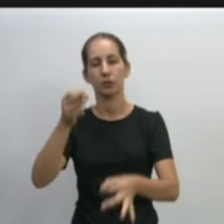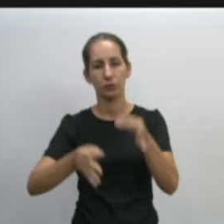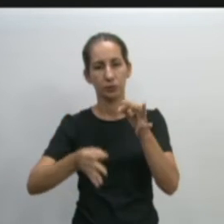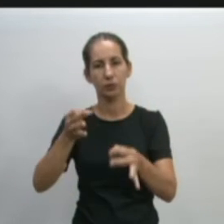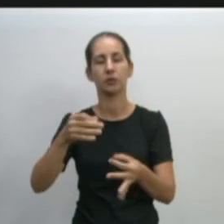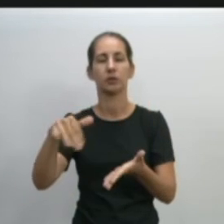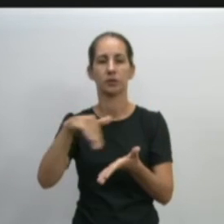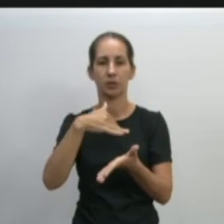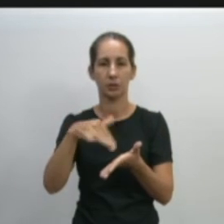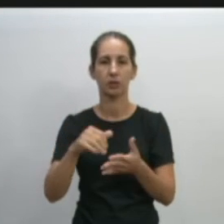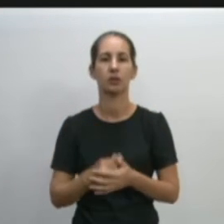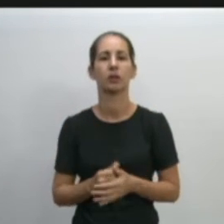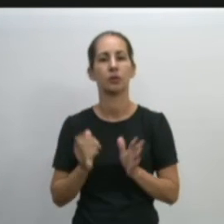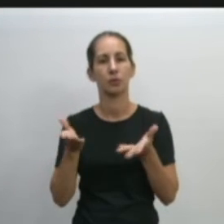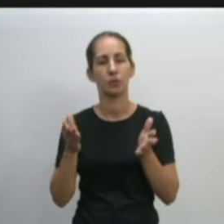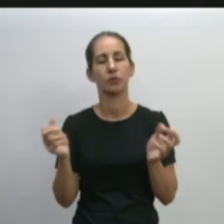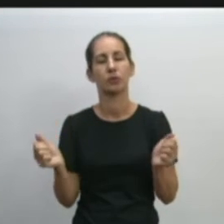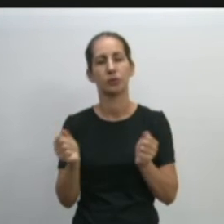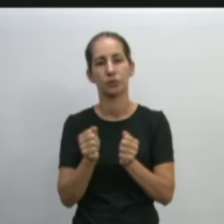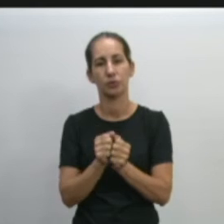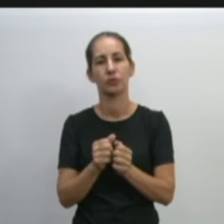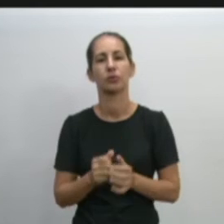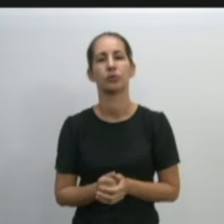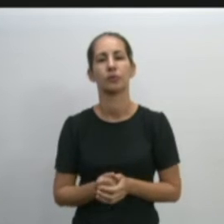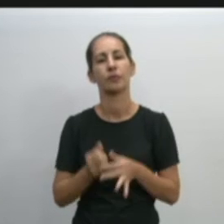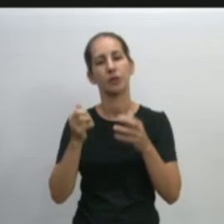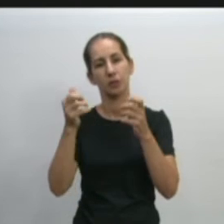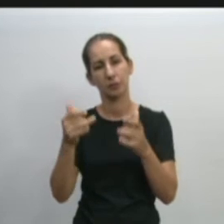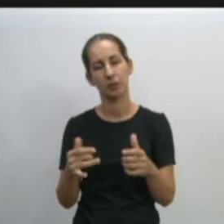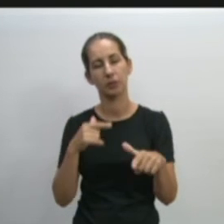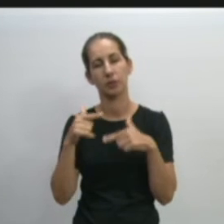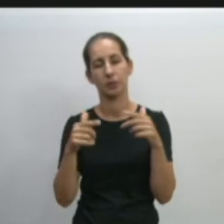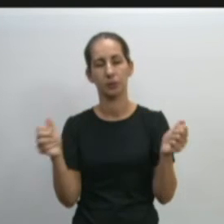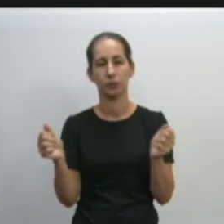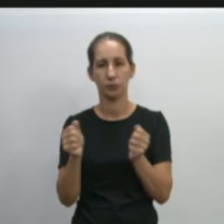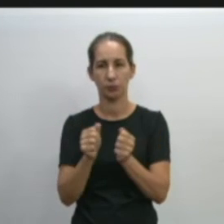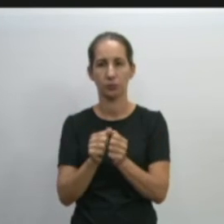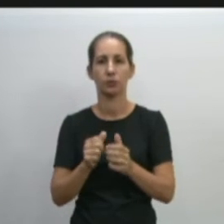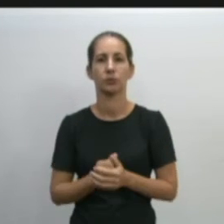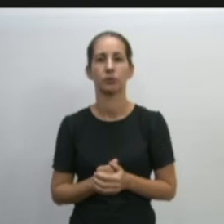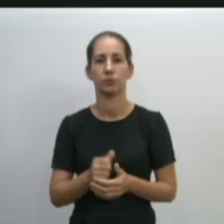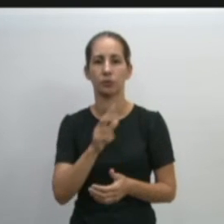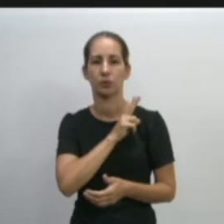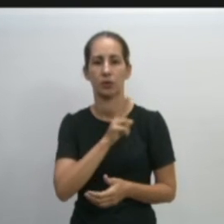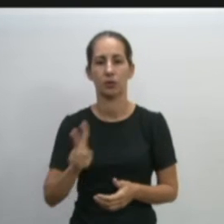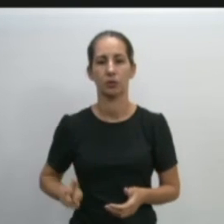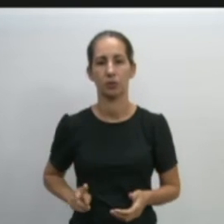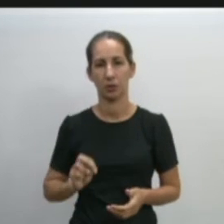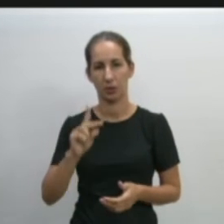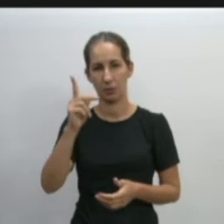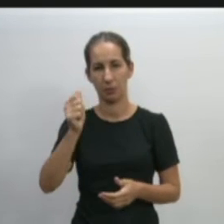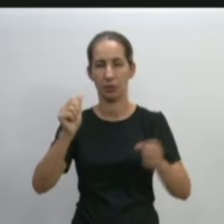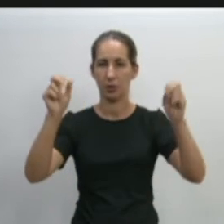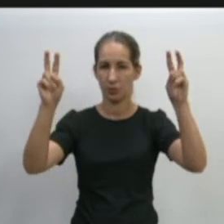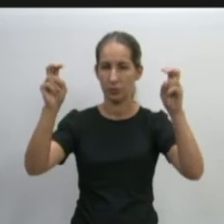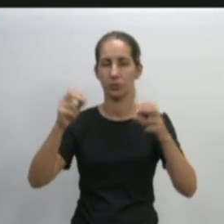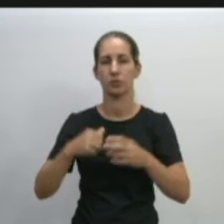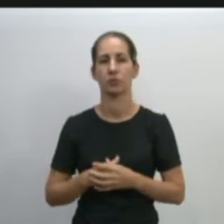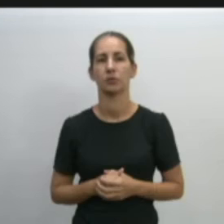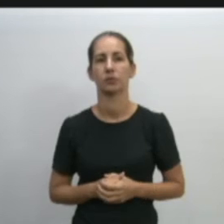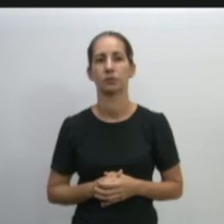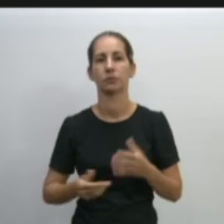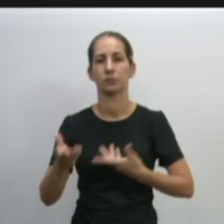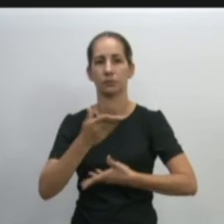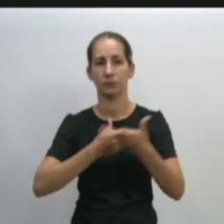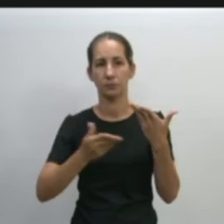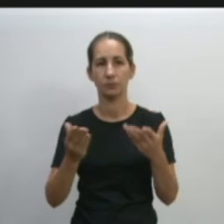que os secretários estiveram hoje comigo e prestando conta junto com a vereadora Ana Paula. Então, é esse assunto que